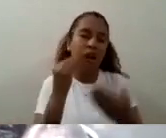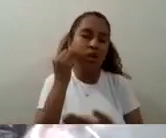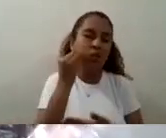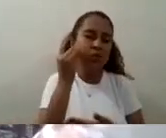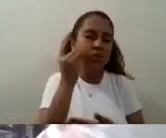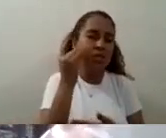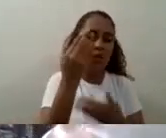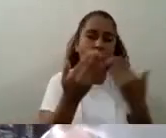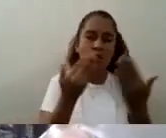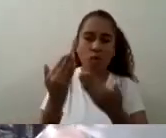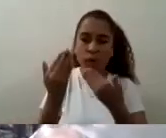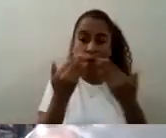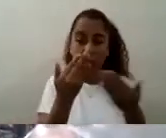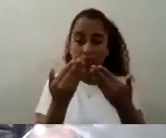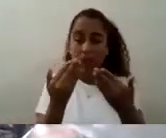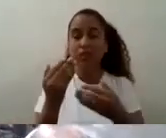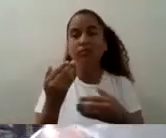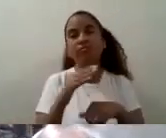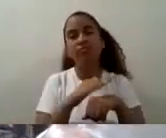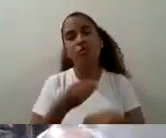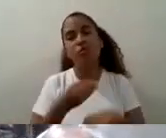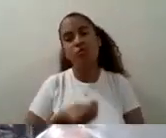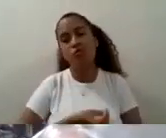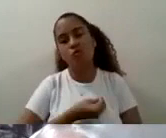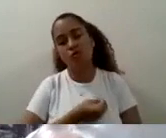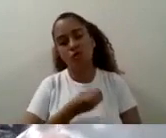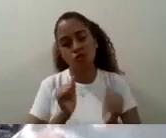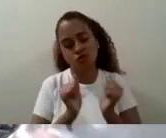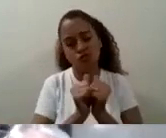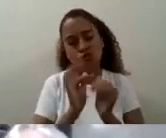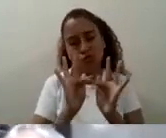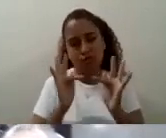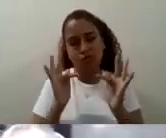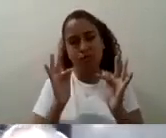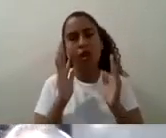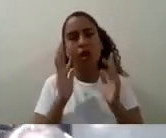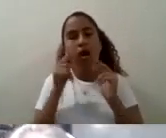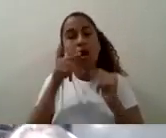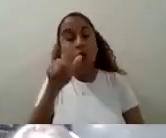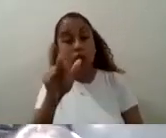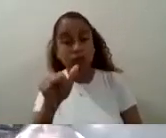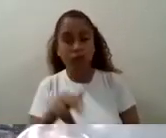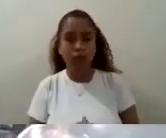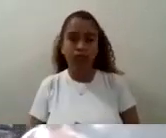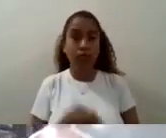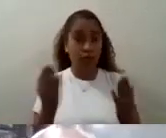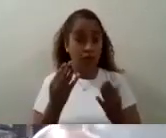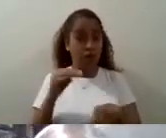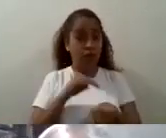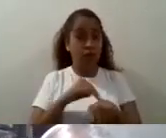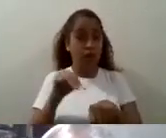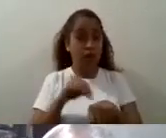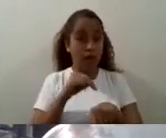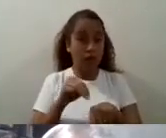fraterno. Pode seguir? Agora, conhecendo um pouco da metodologia da